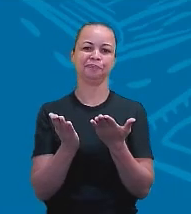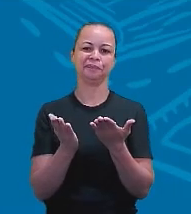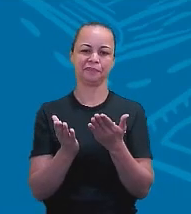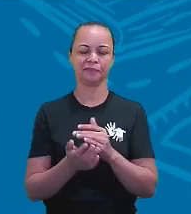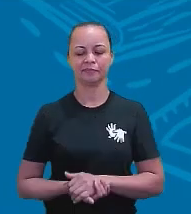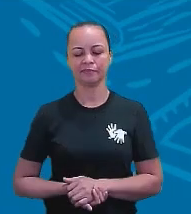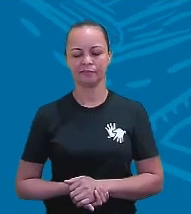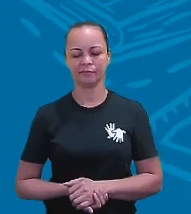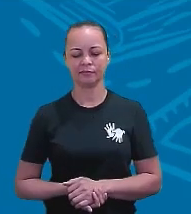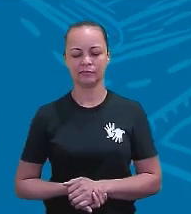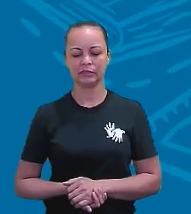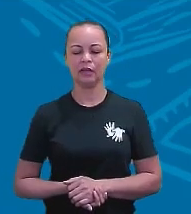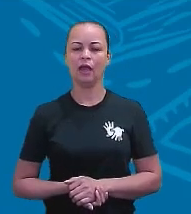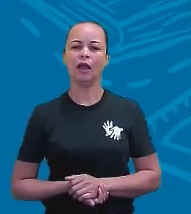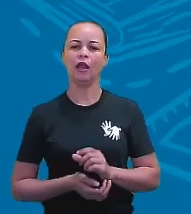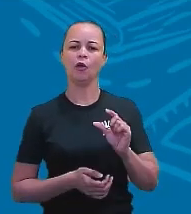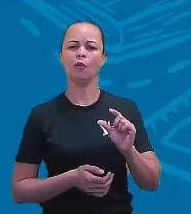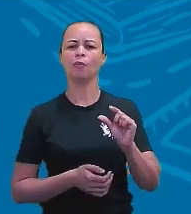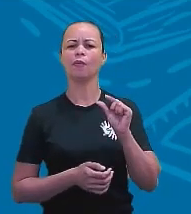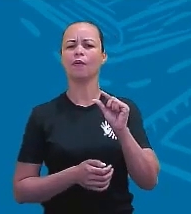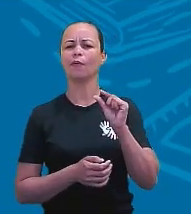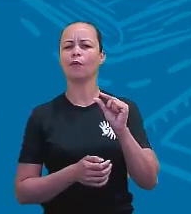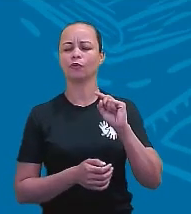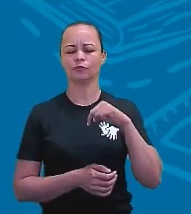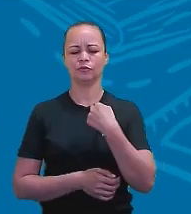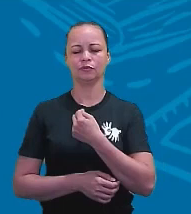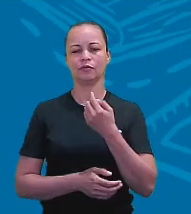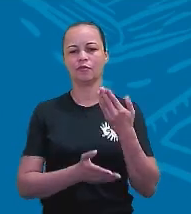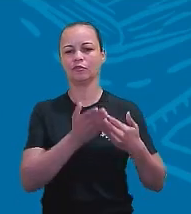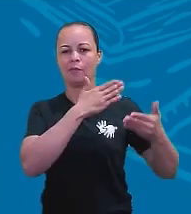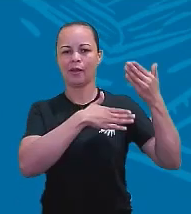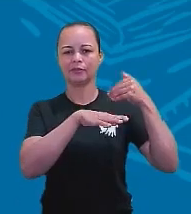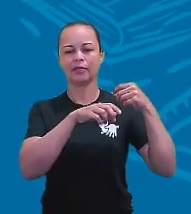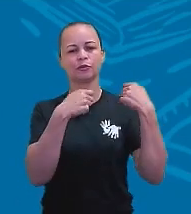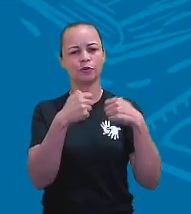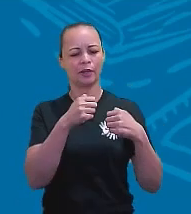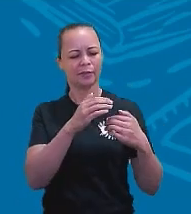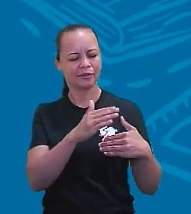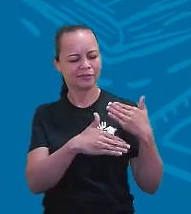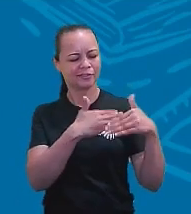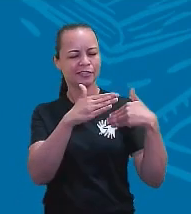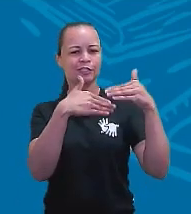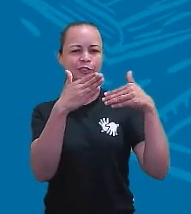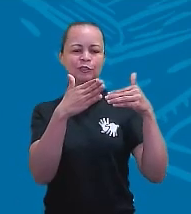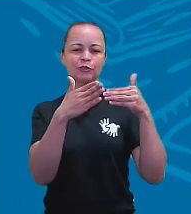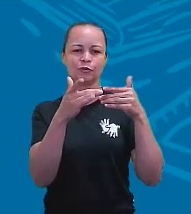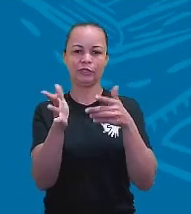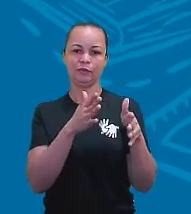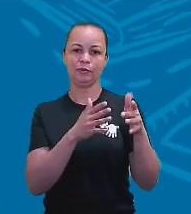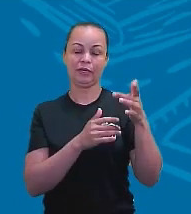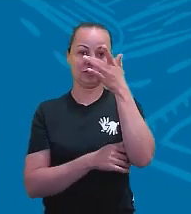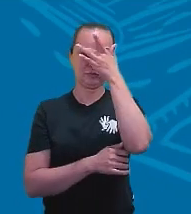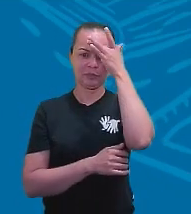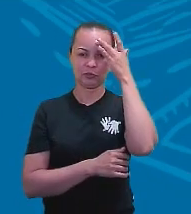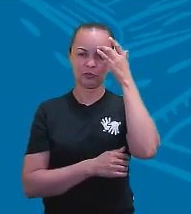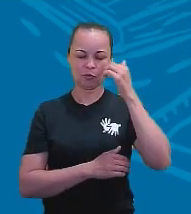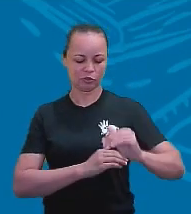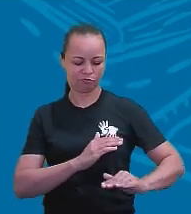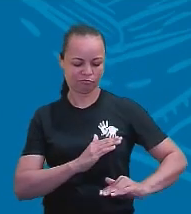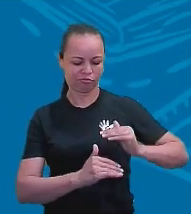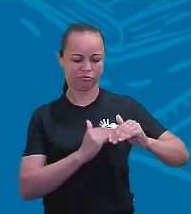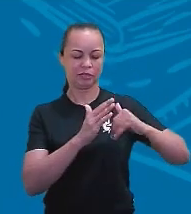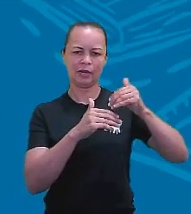um pouquinho do nosso passado que a gente tem que construir, porque gerações futuras precisam conhecer e